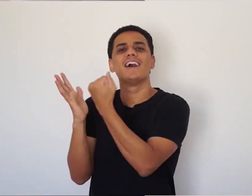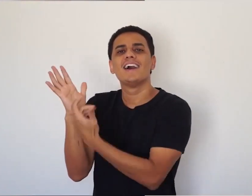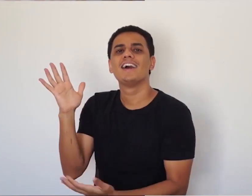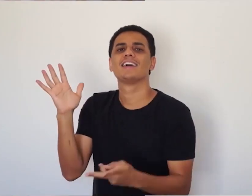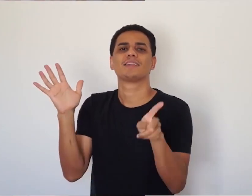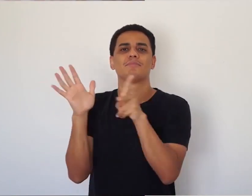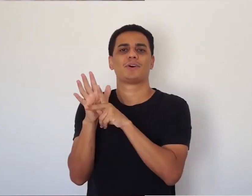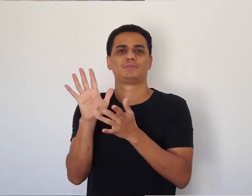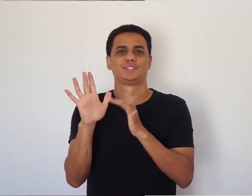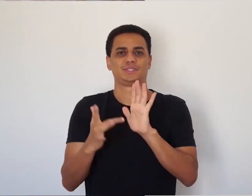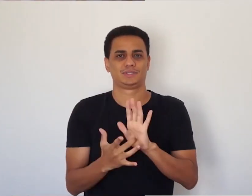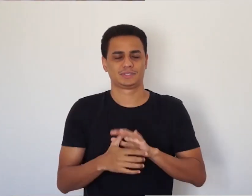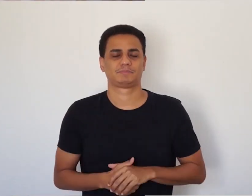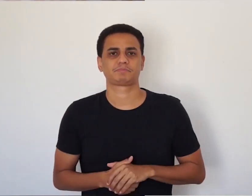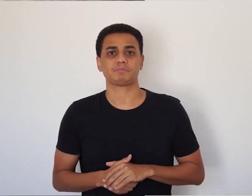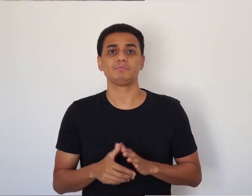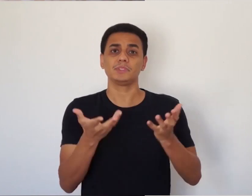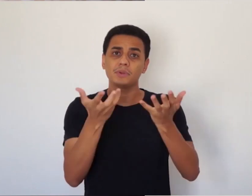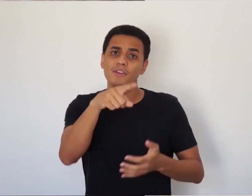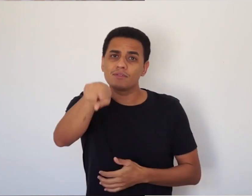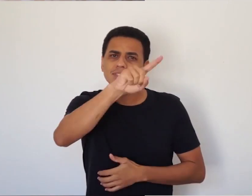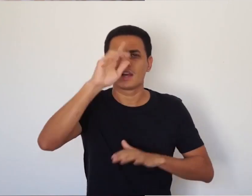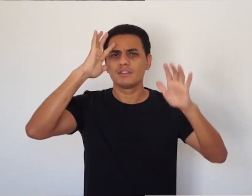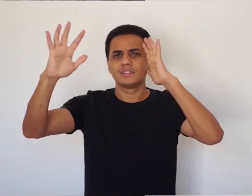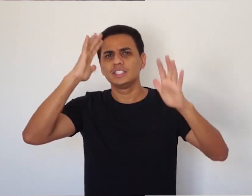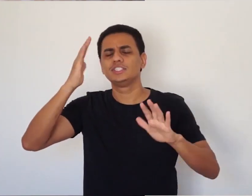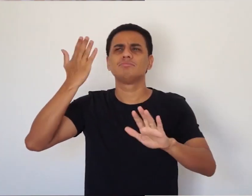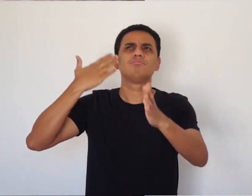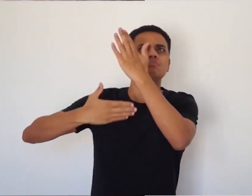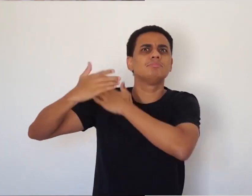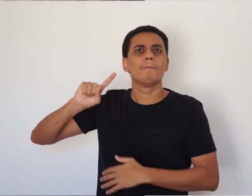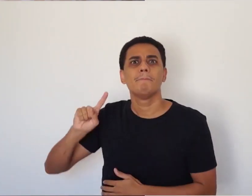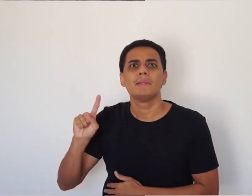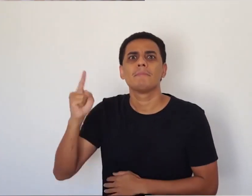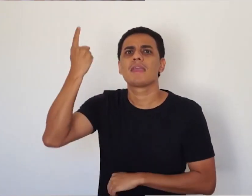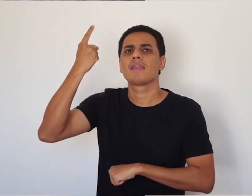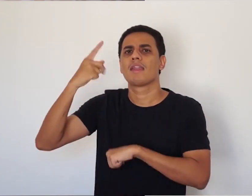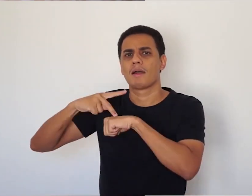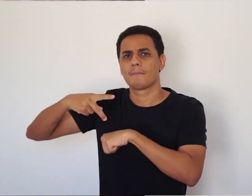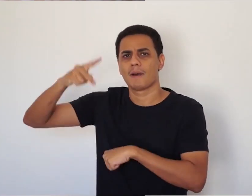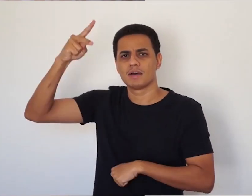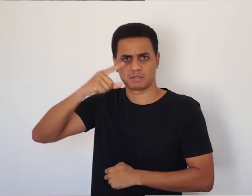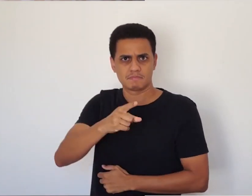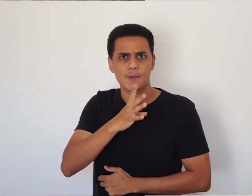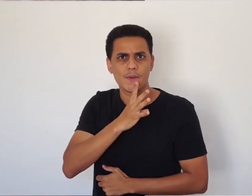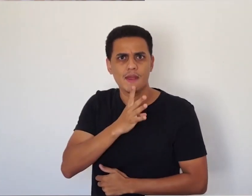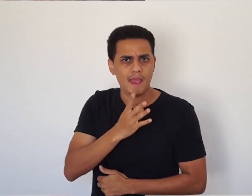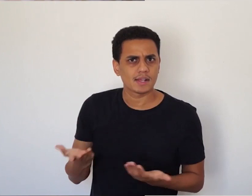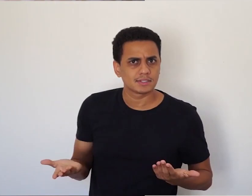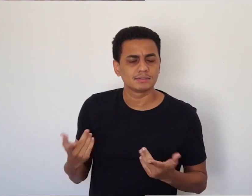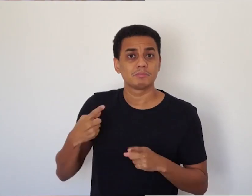Cordeiro. Então eu quero conduzir você para a primeira Páscoa. Eu não sei se você algum dia já ouviu sobre a primeira